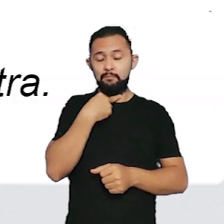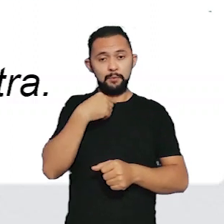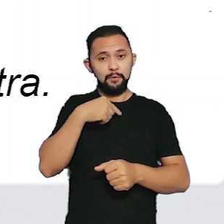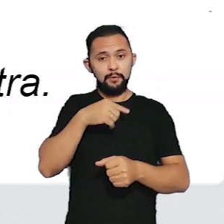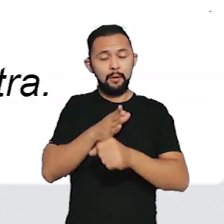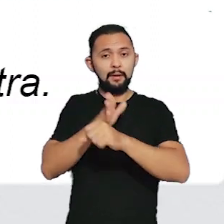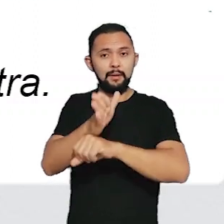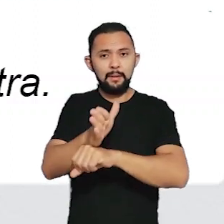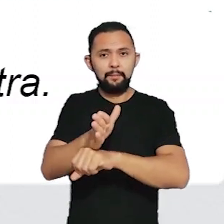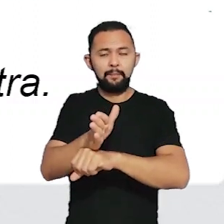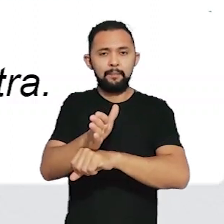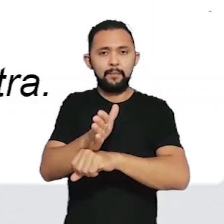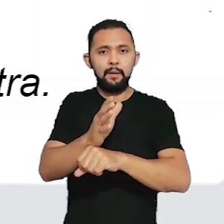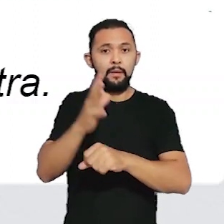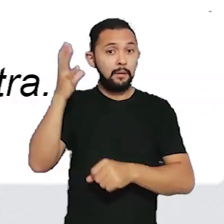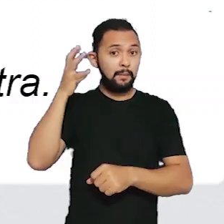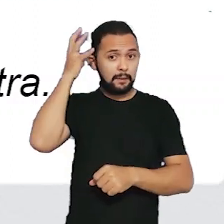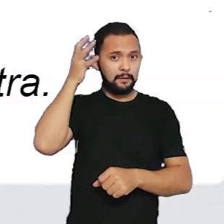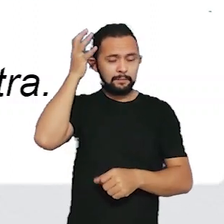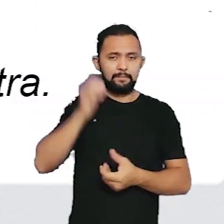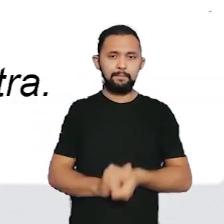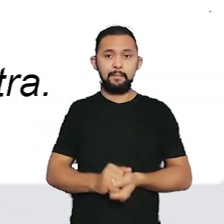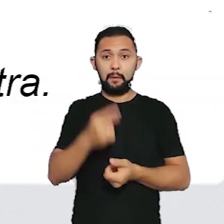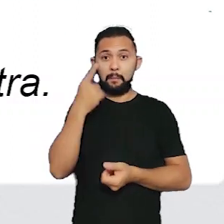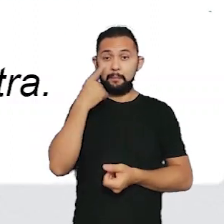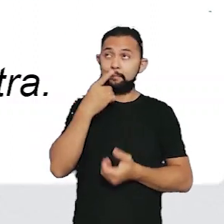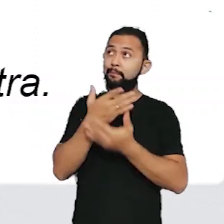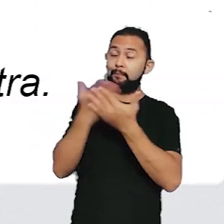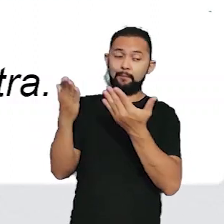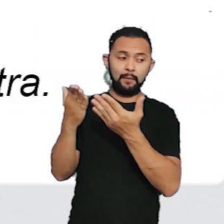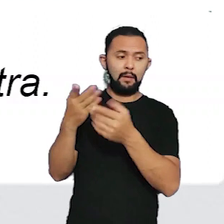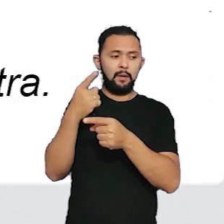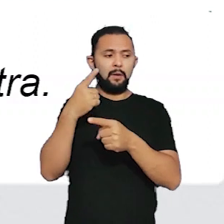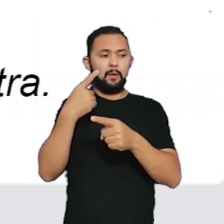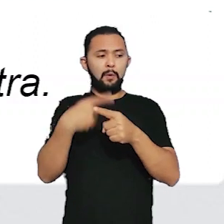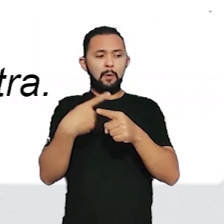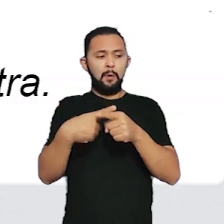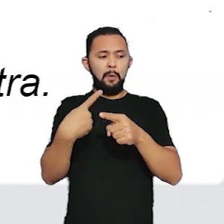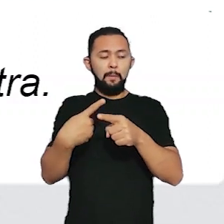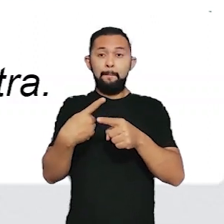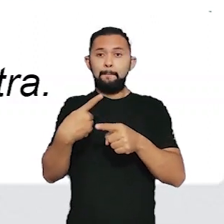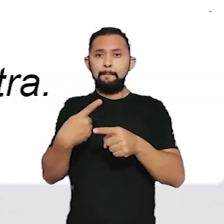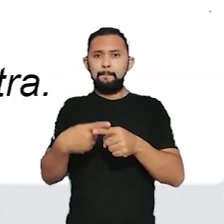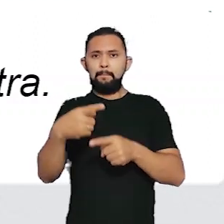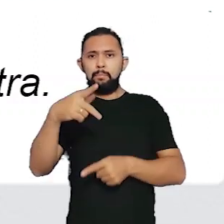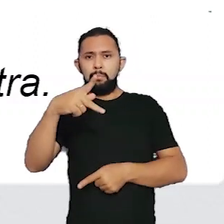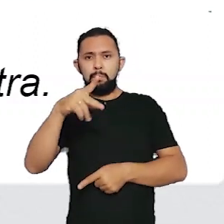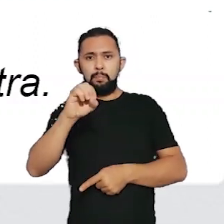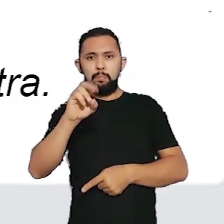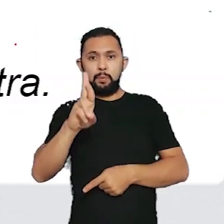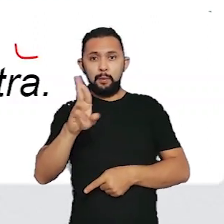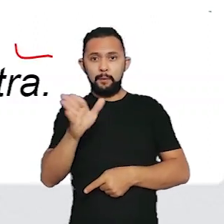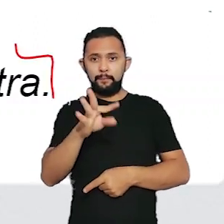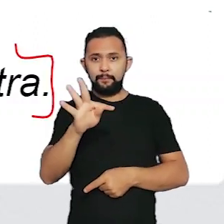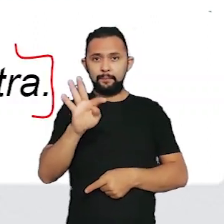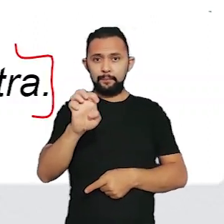Então, a primeira oração, aqui tem o conectivo, o por ter, né? E a segunda oração, não pôde